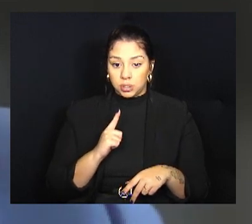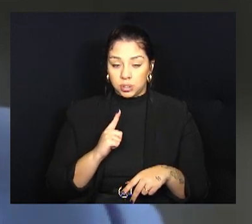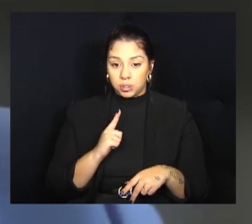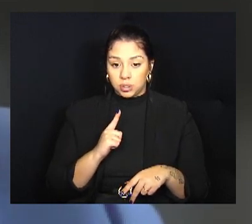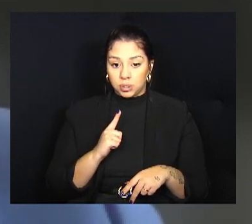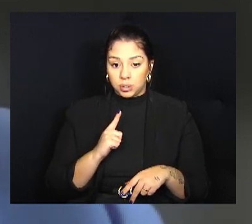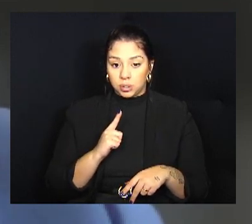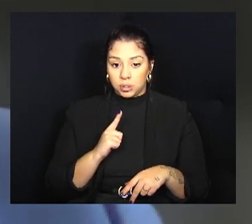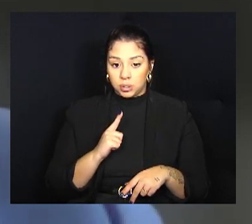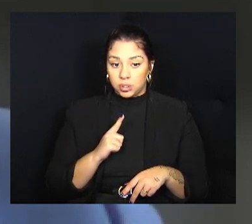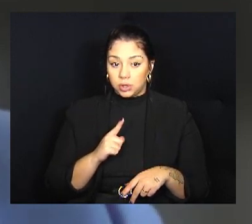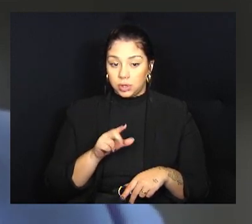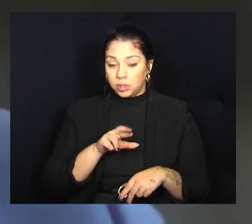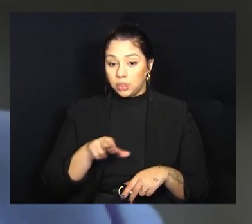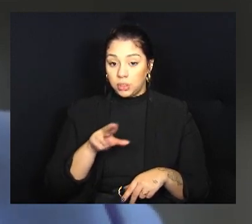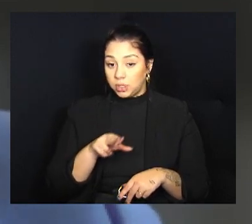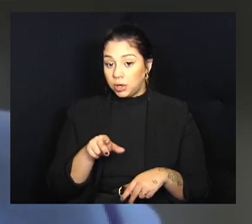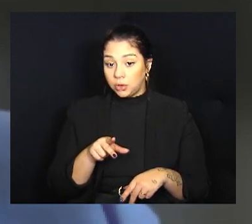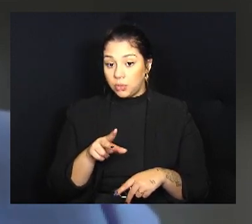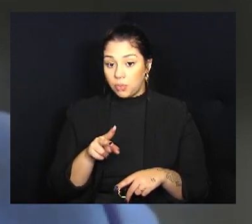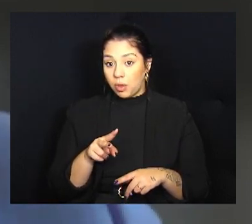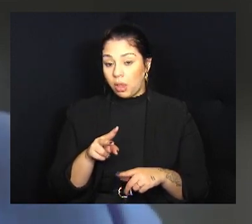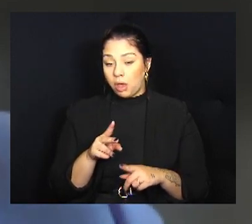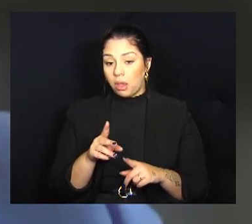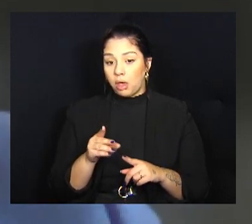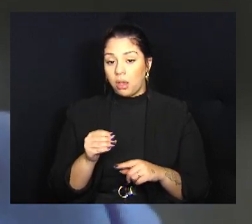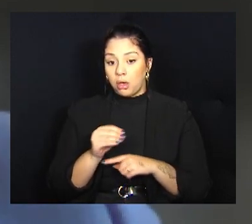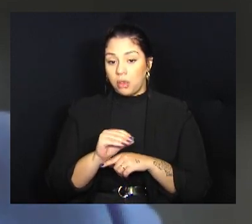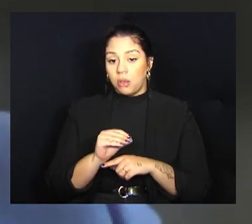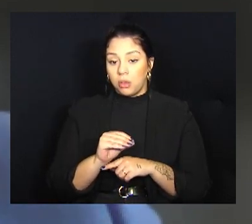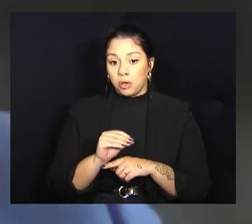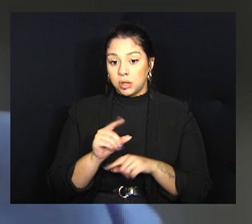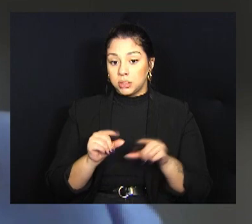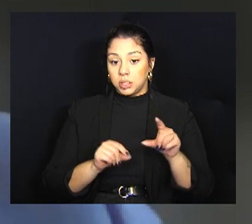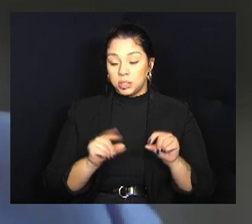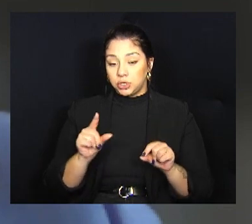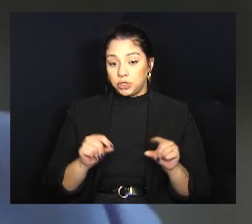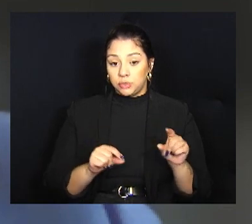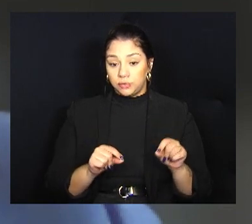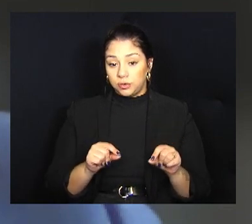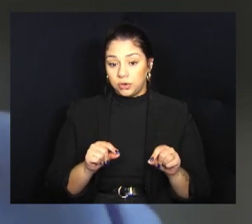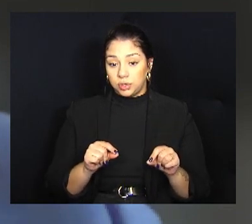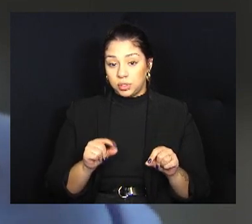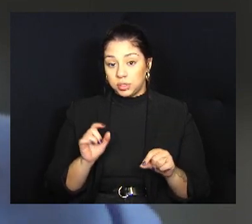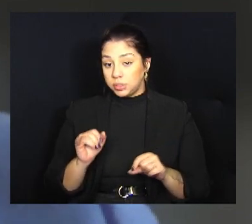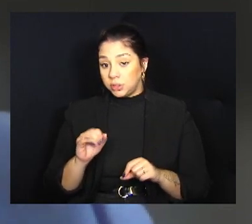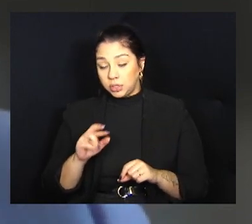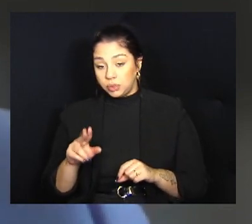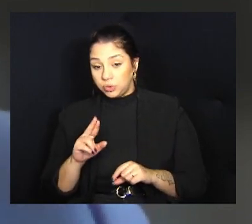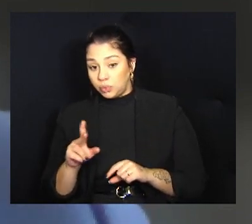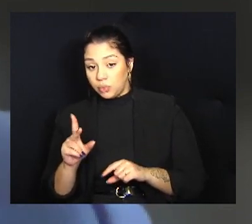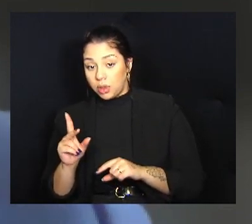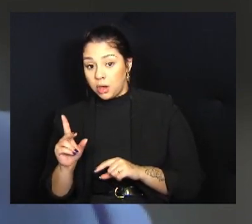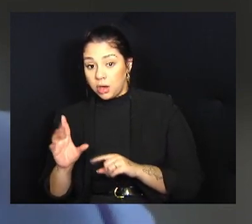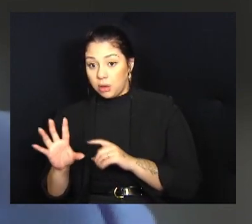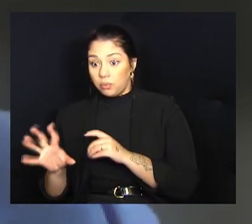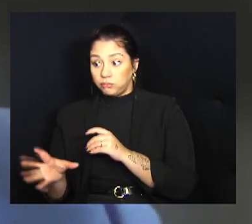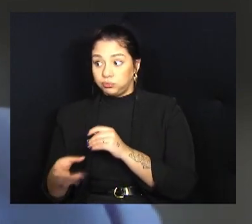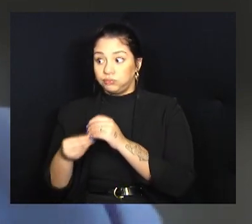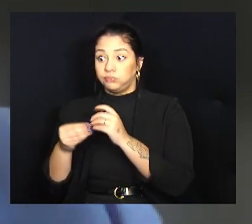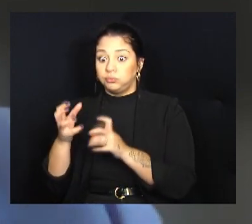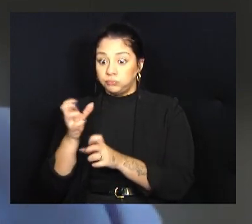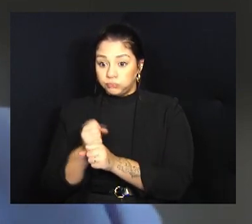uma não cumulatividade seletiva, uma hora não cumulativo certo aspecto, outra hora é